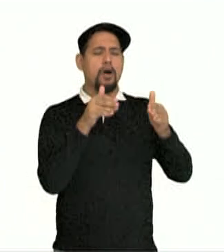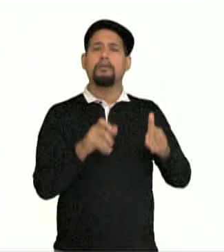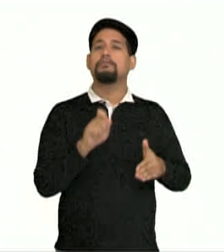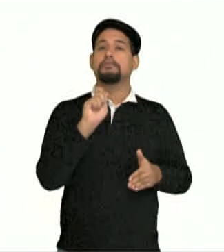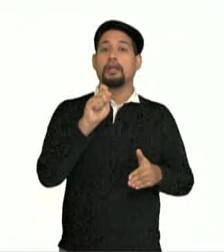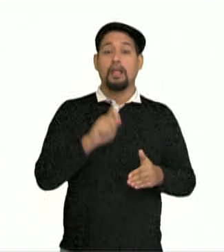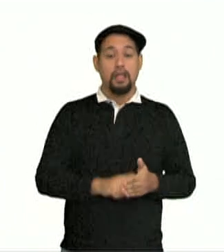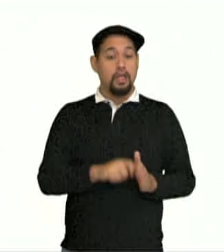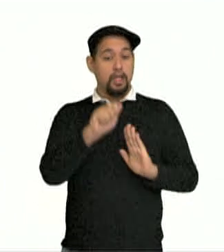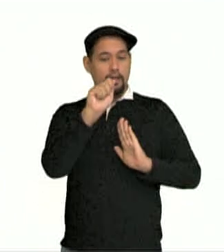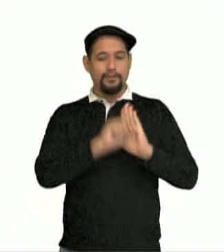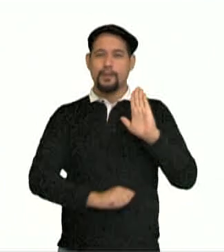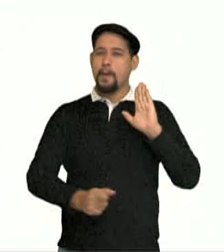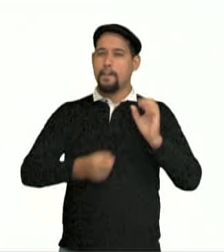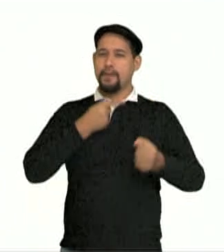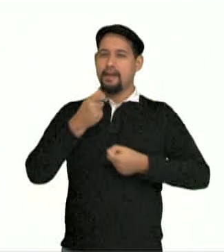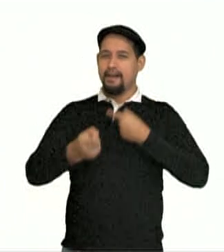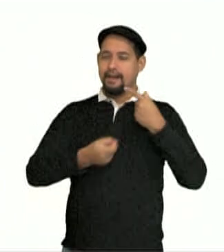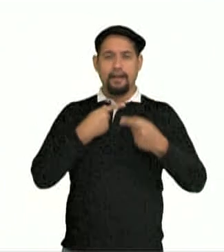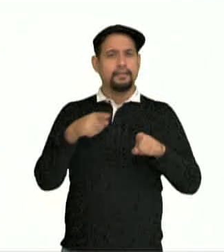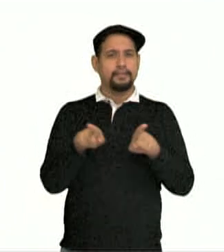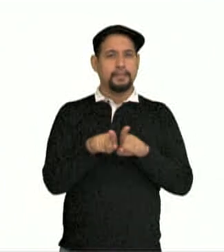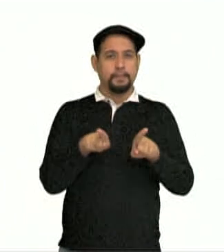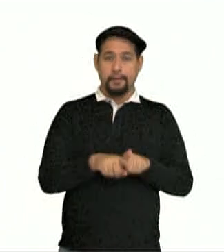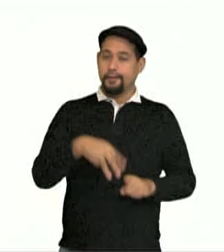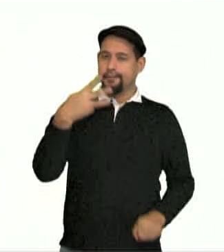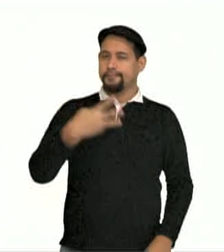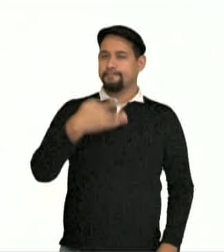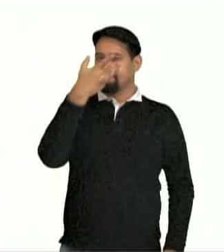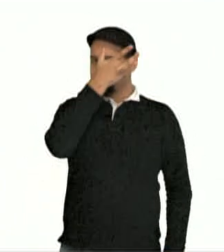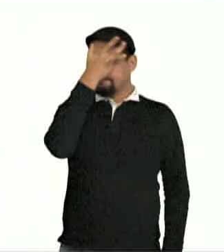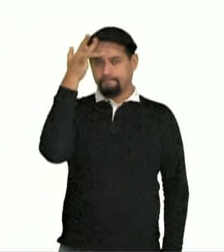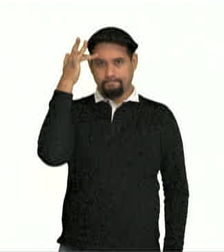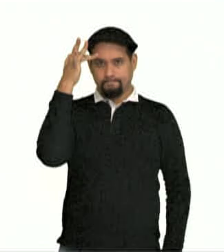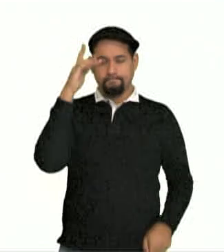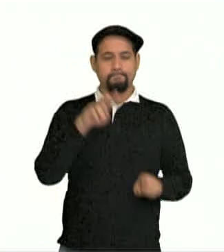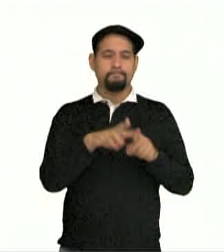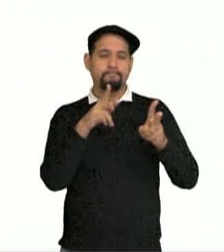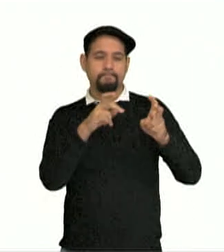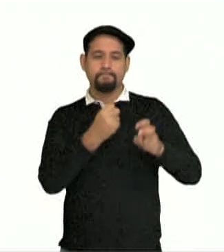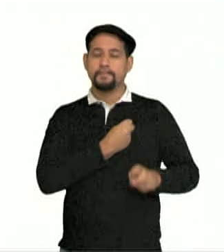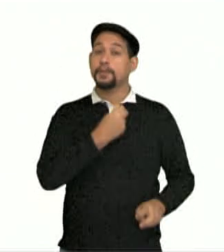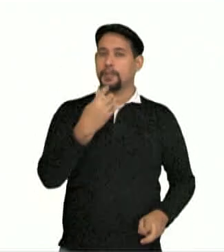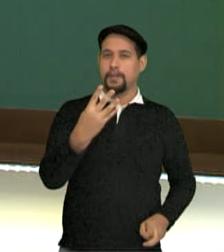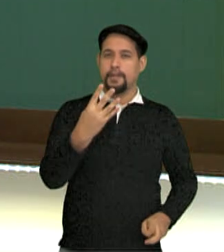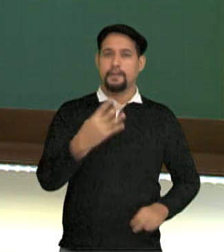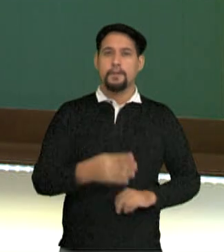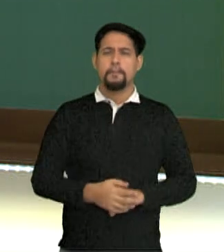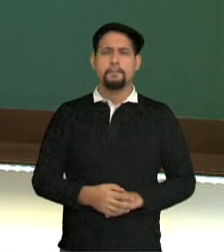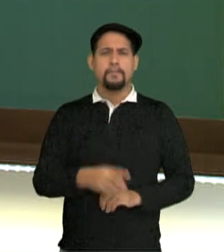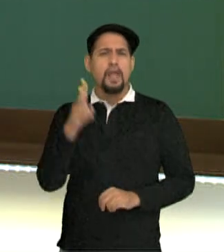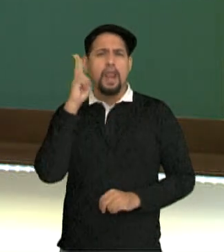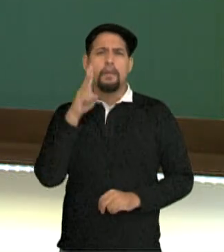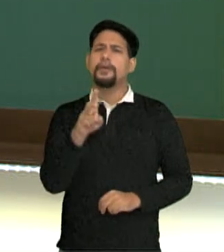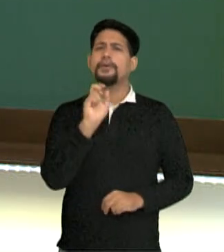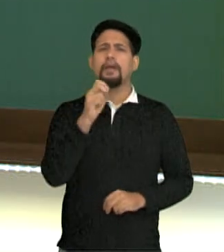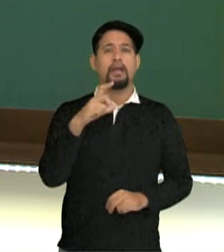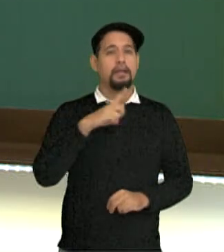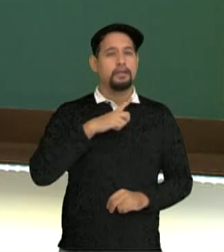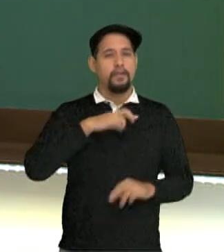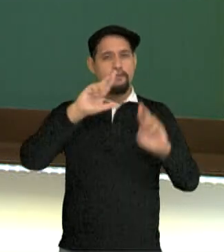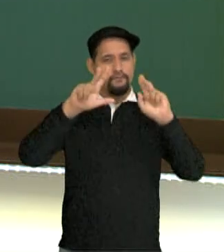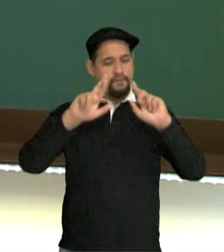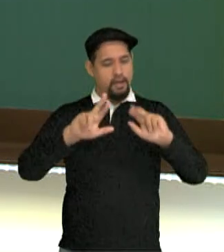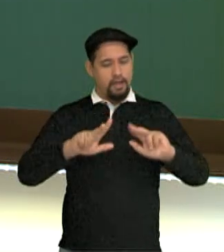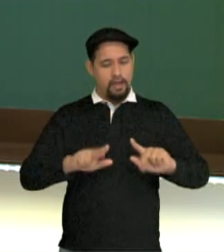do texto humorístico e o foco narrativo em terceira pessoa. Narrador, observador, número 4. Lembrando aqui que nós temos vários tipos